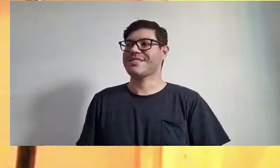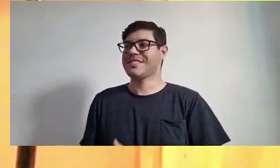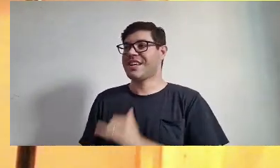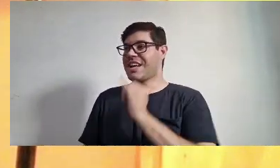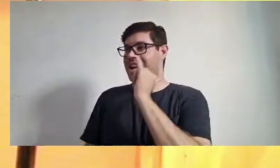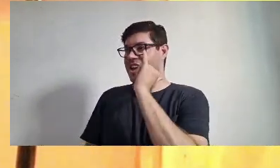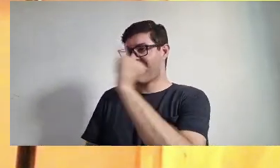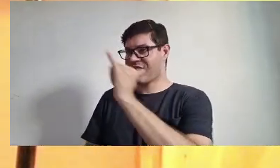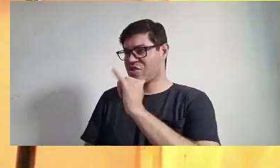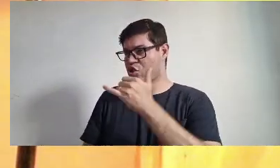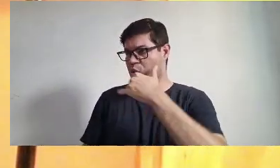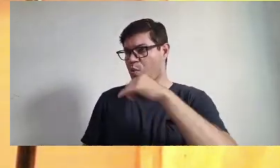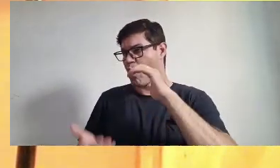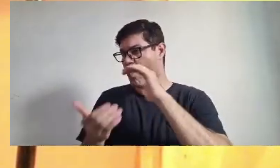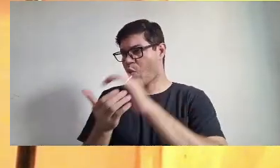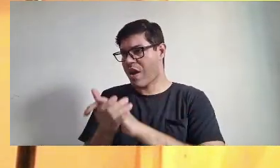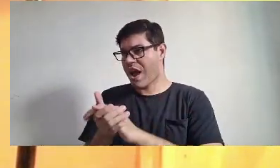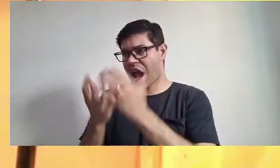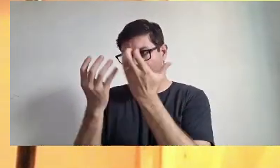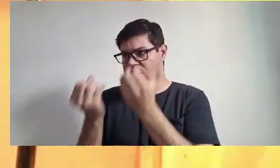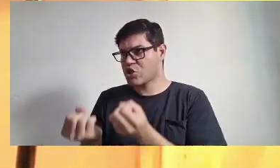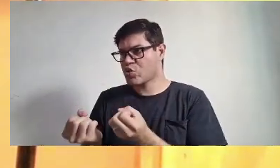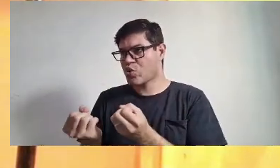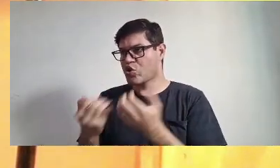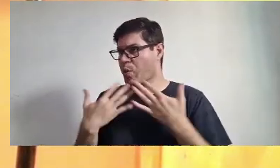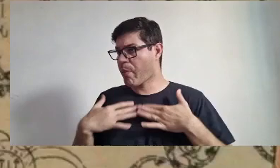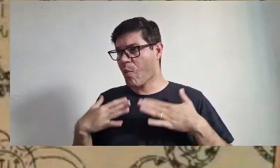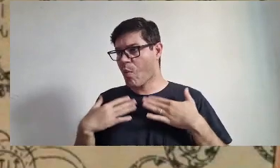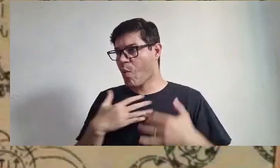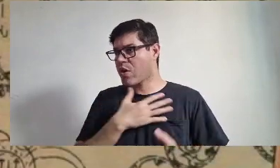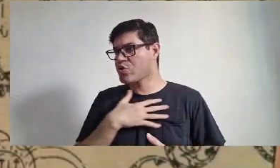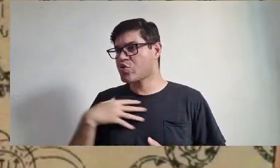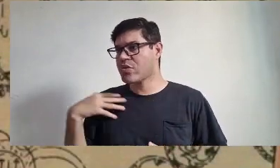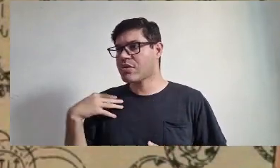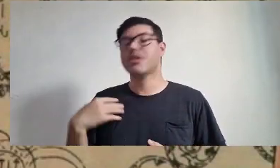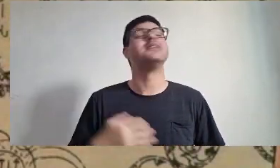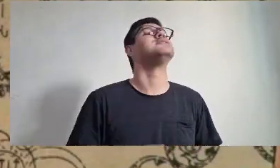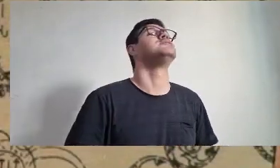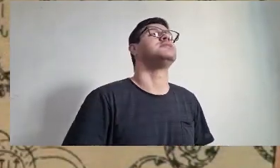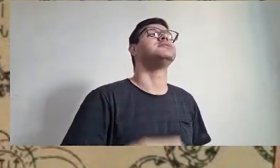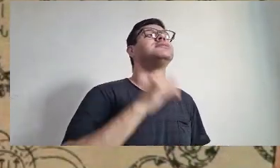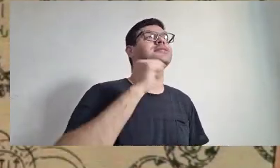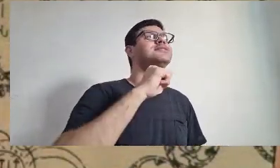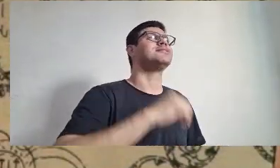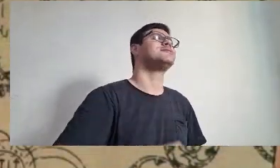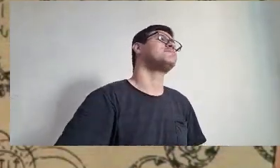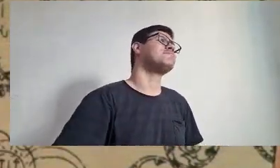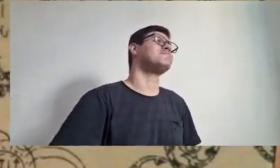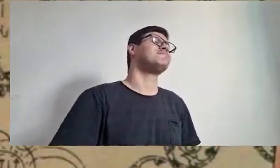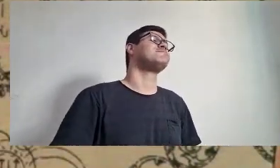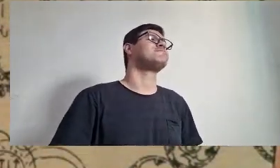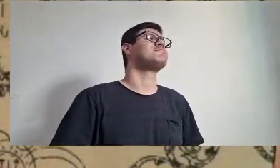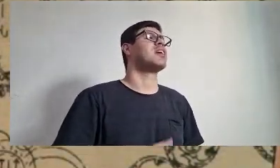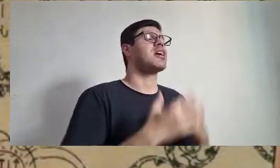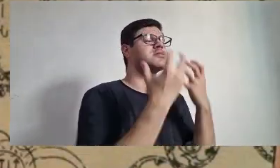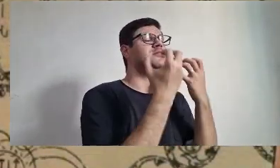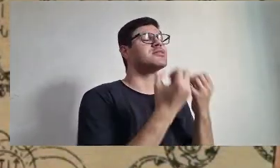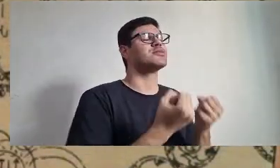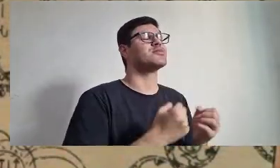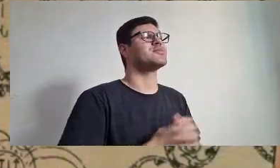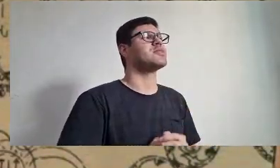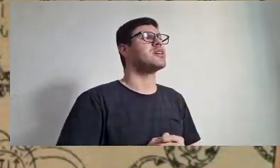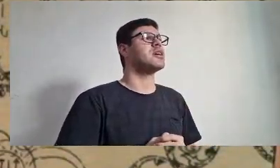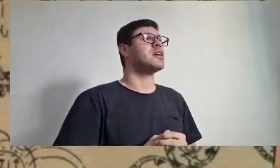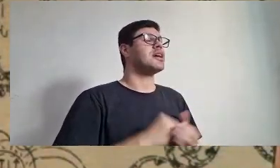normalmente? Normalmente. Ela é nascida em Tupã. Sim. E de lá nós nos casamos em